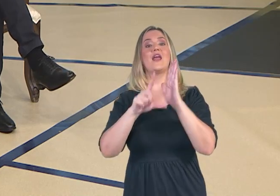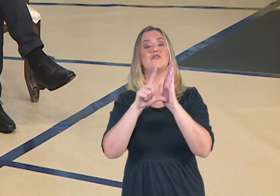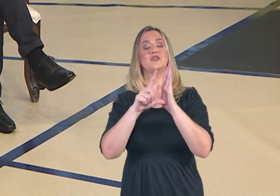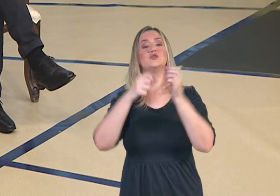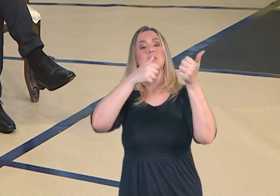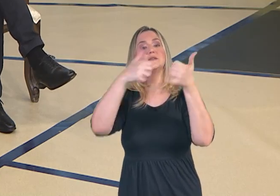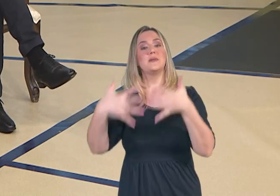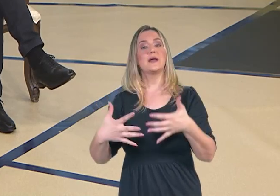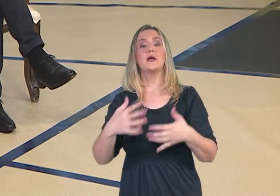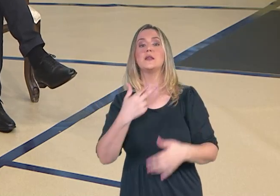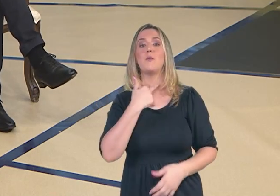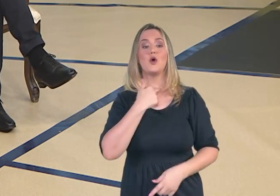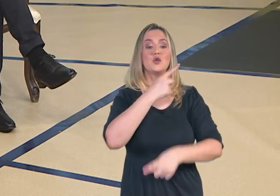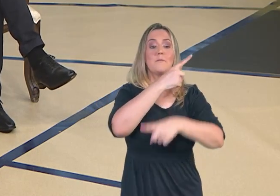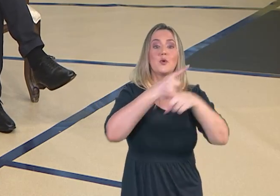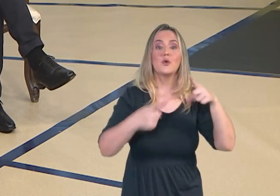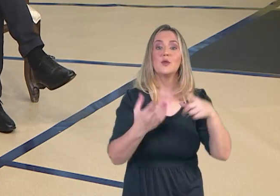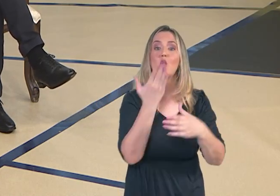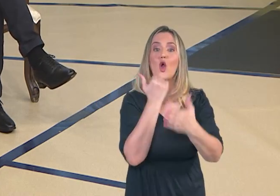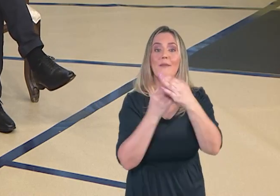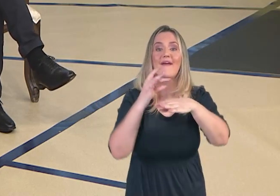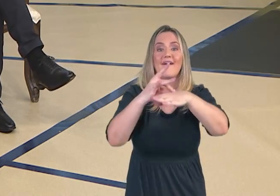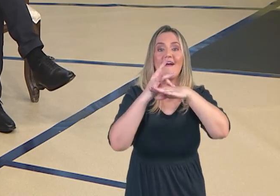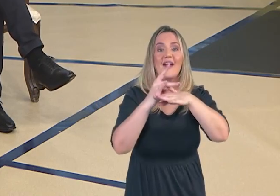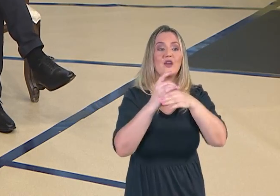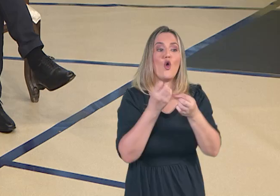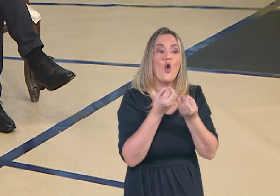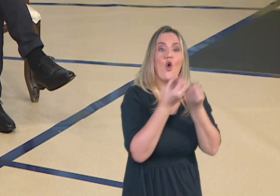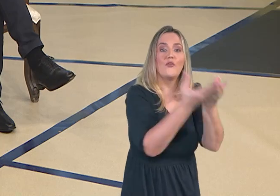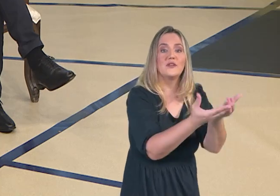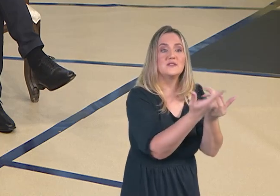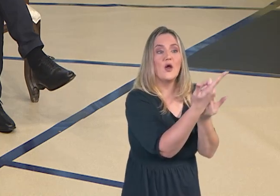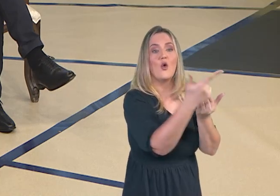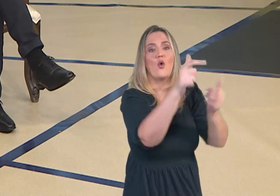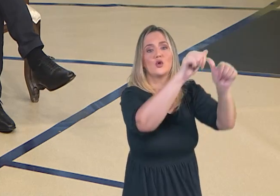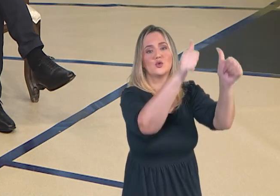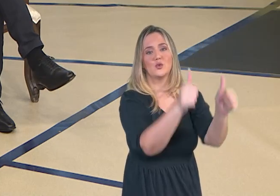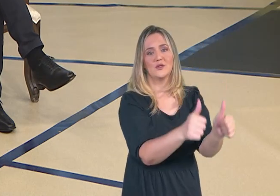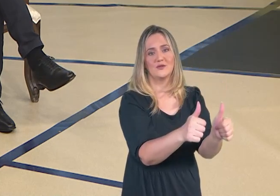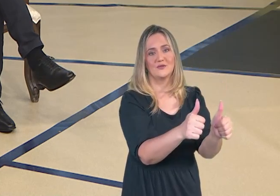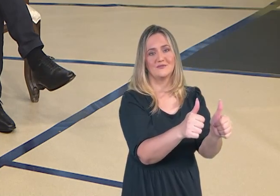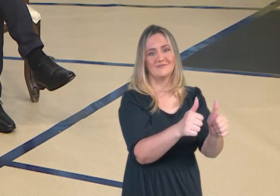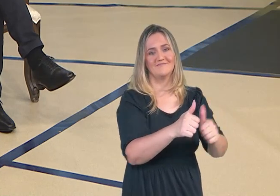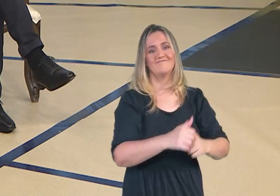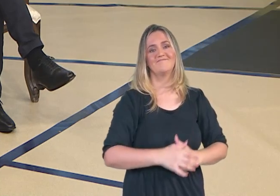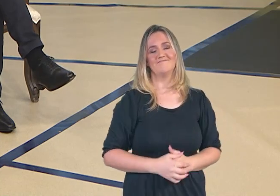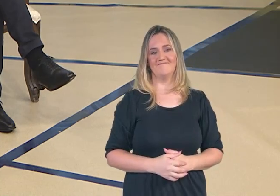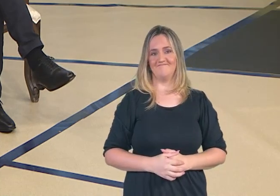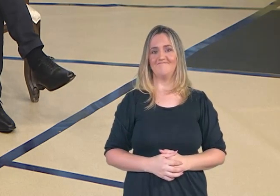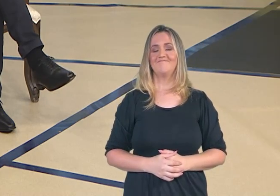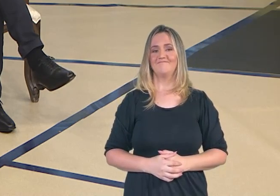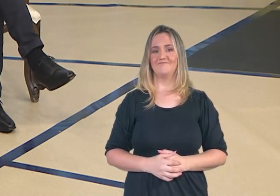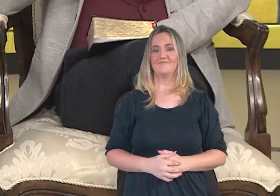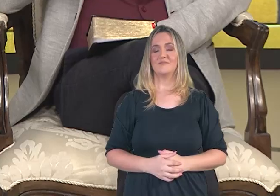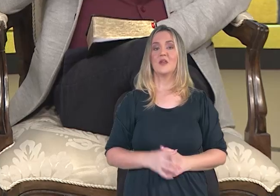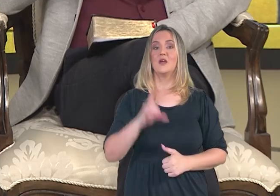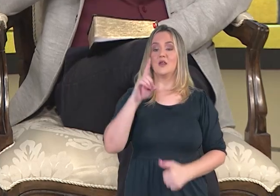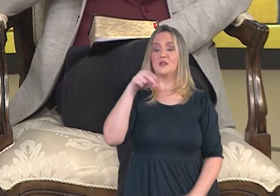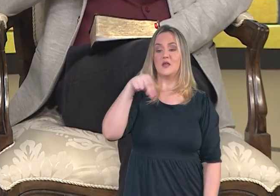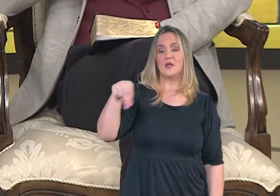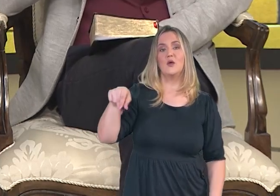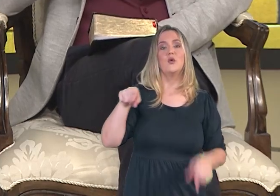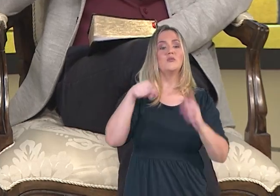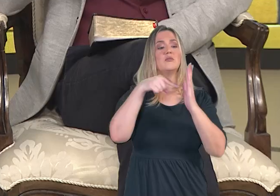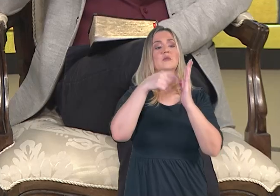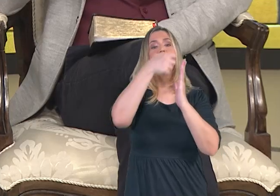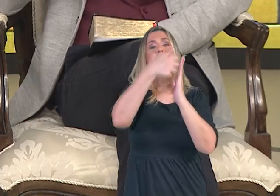problema da época do Segundo Templo, do Novo Testamento, portanto, bem posterior aos dias de Daniel. Agora,